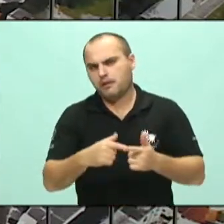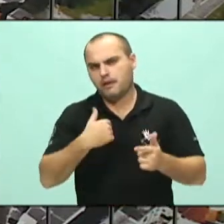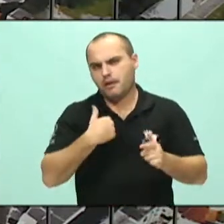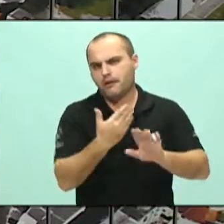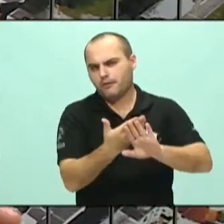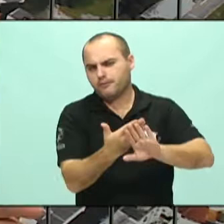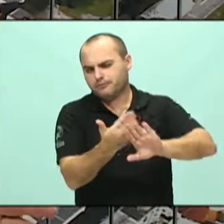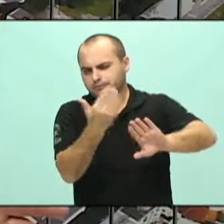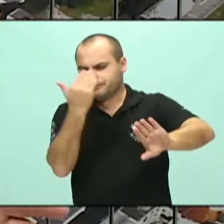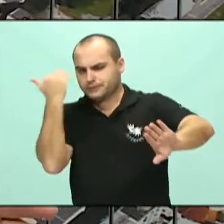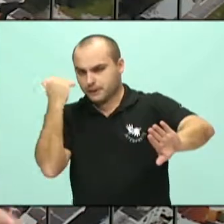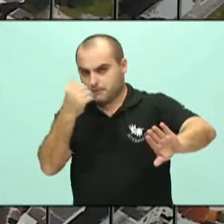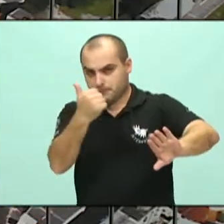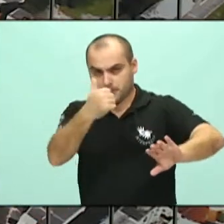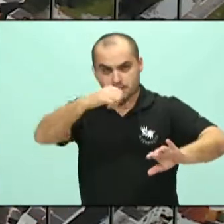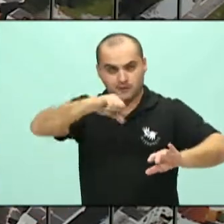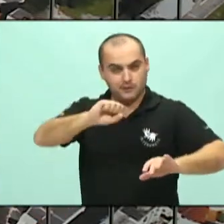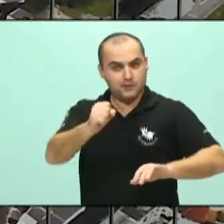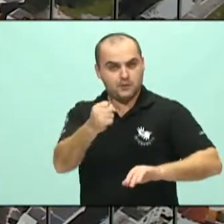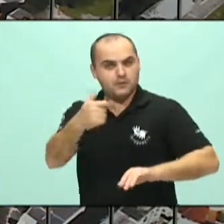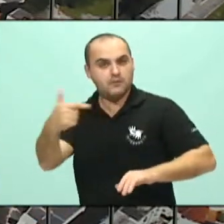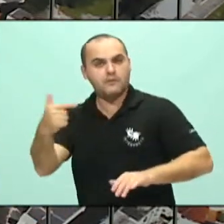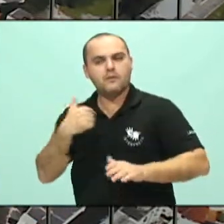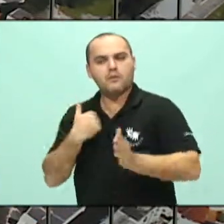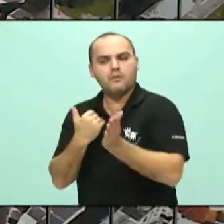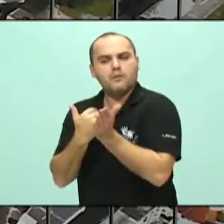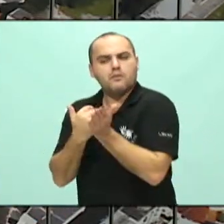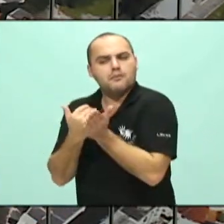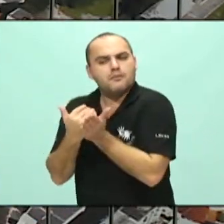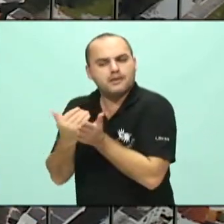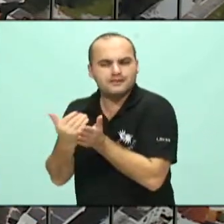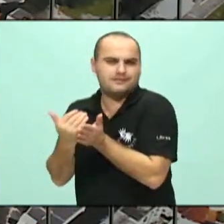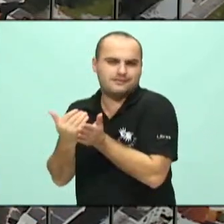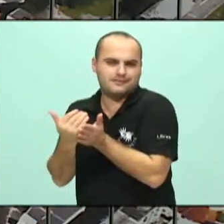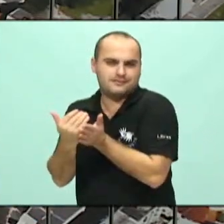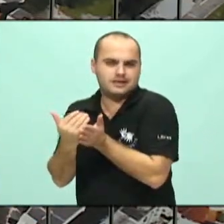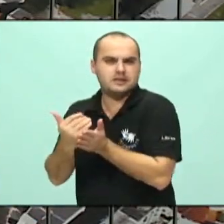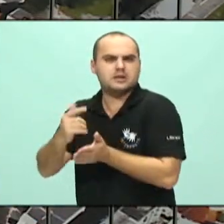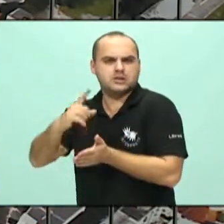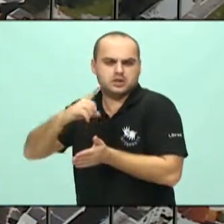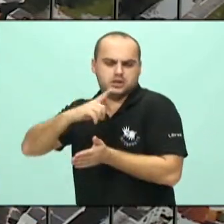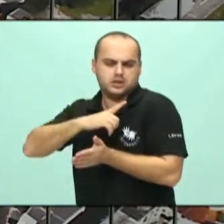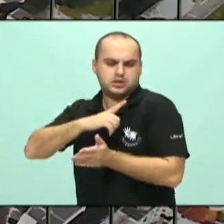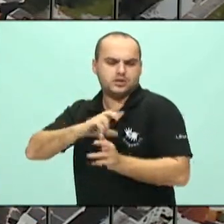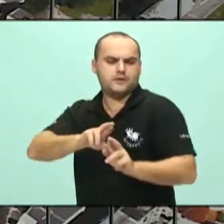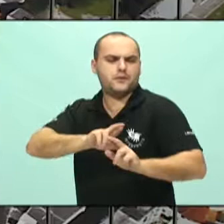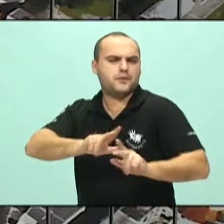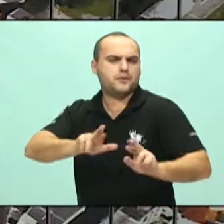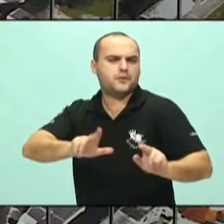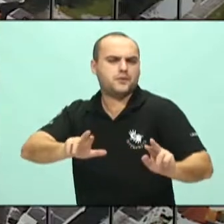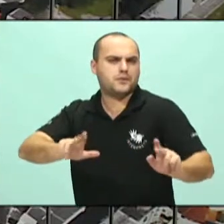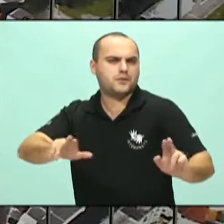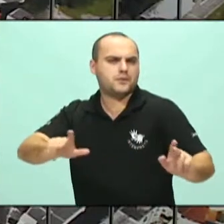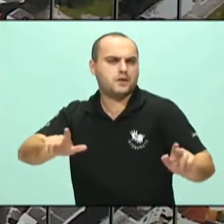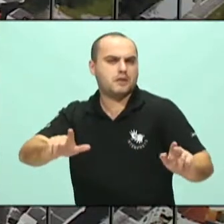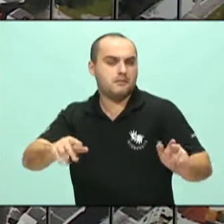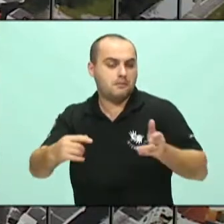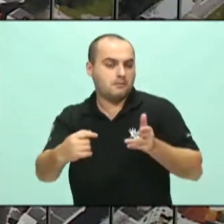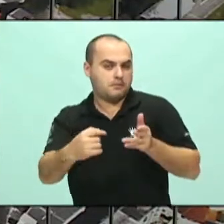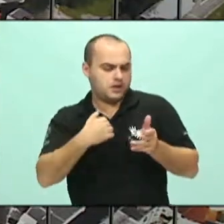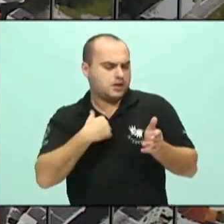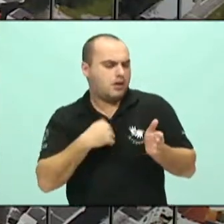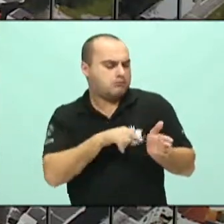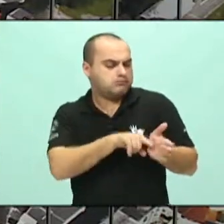que havia começado, era iniciante. Havia muita coisa que tinha sido pesquisada por mim, por